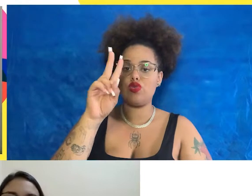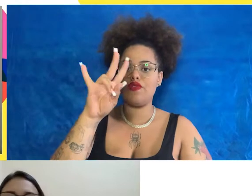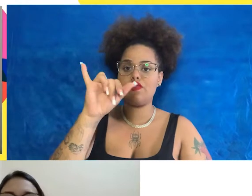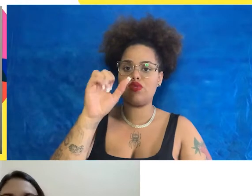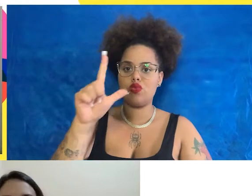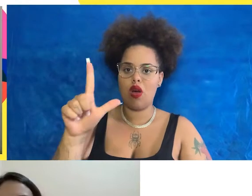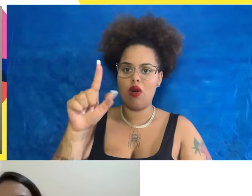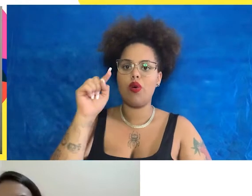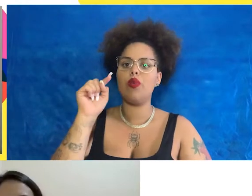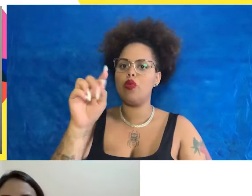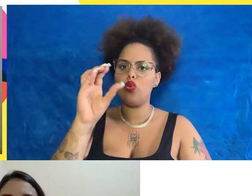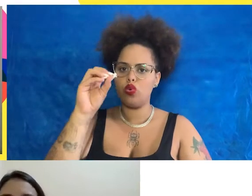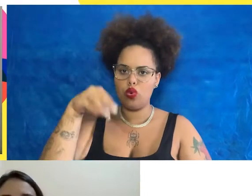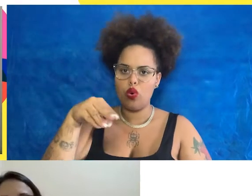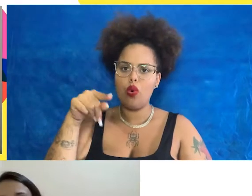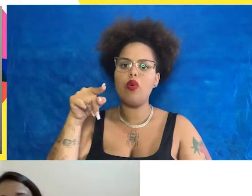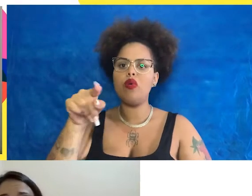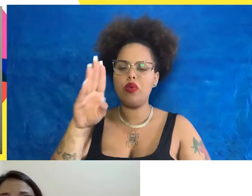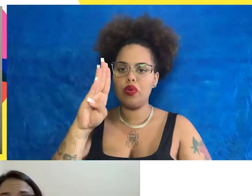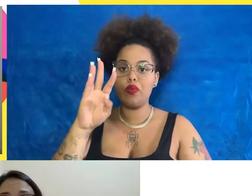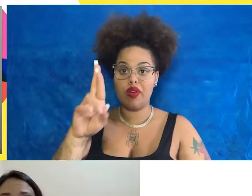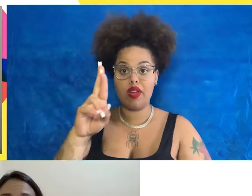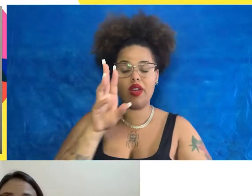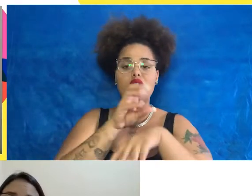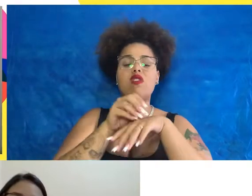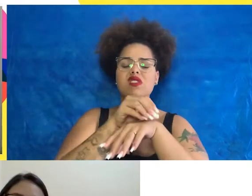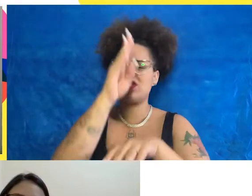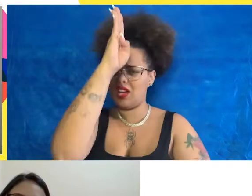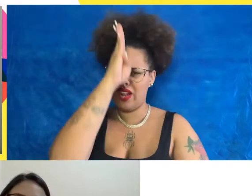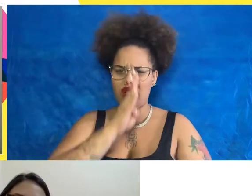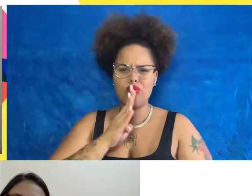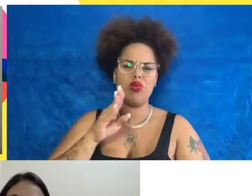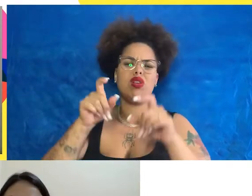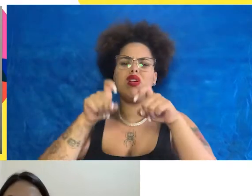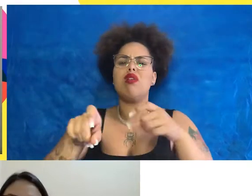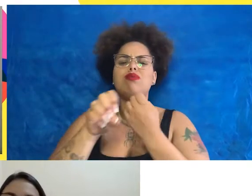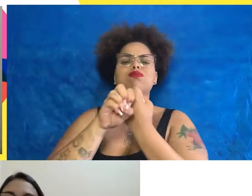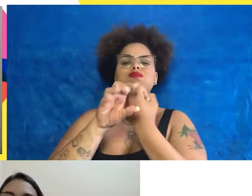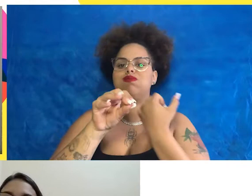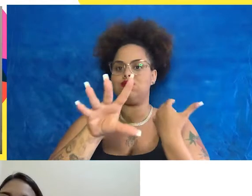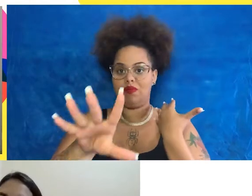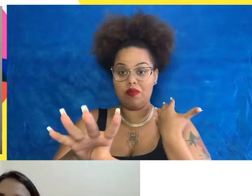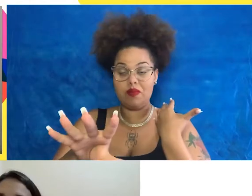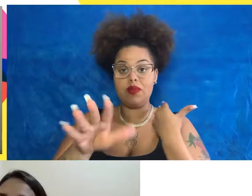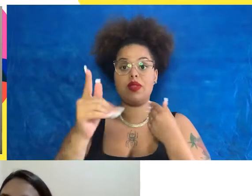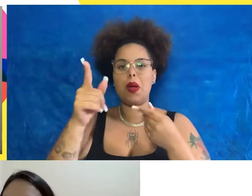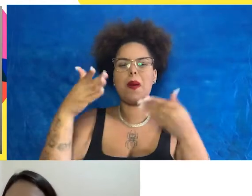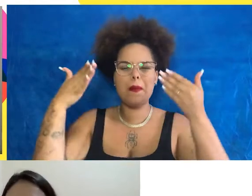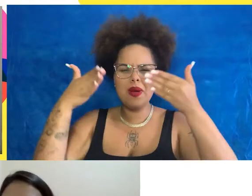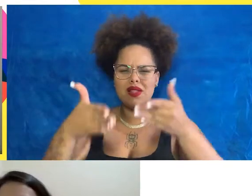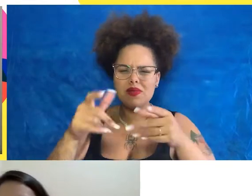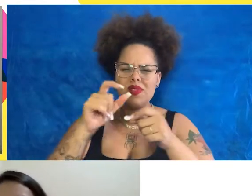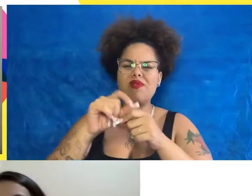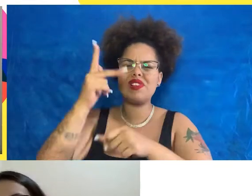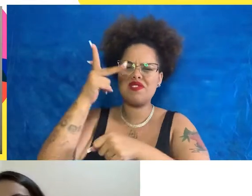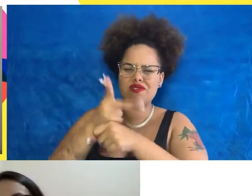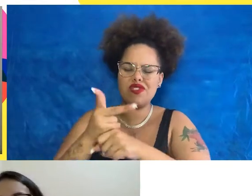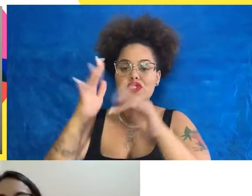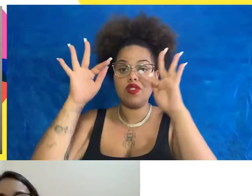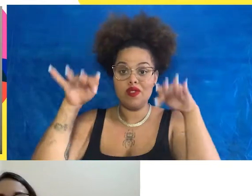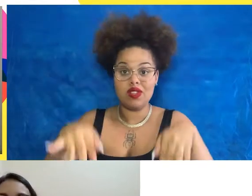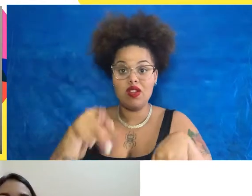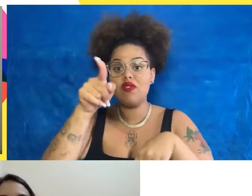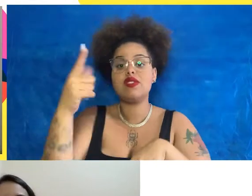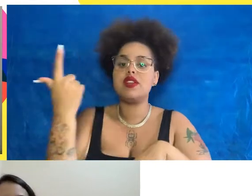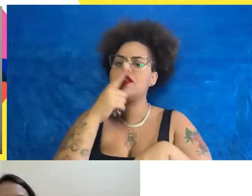cineseaudiovisual.com.br. São oficinas gratuitas, online, e participando do ciclo completo, realizando o vídeo lá para mostra de